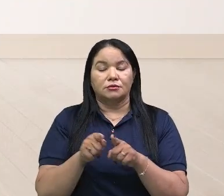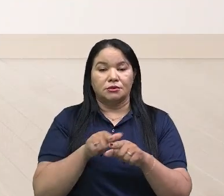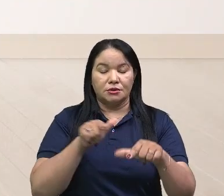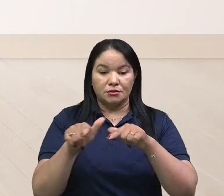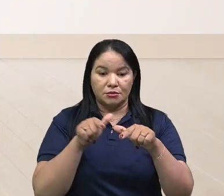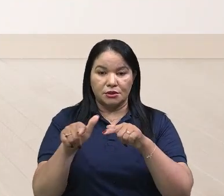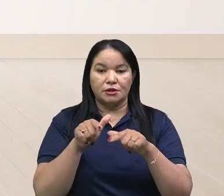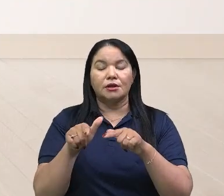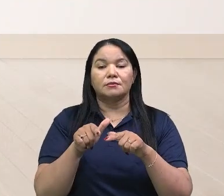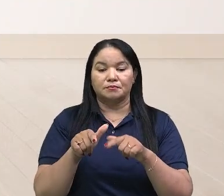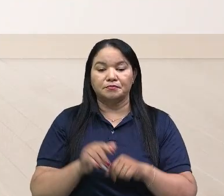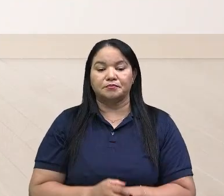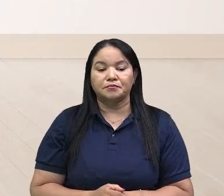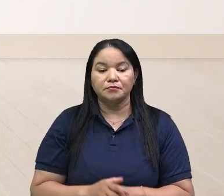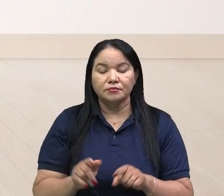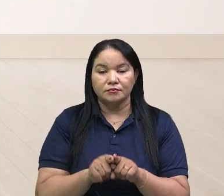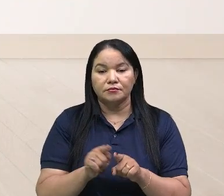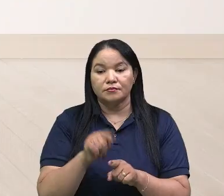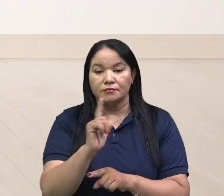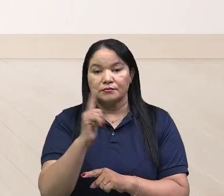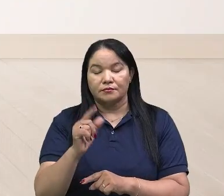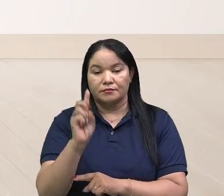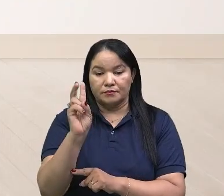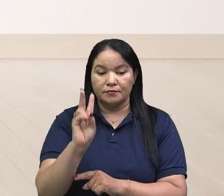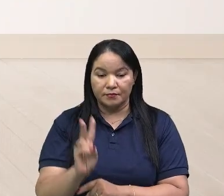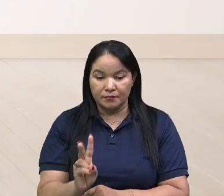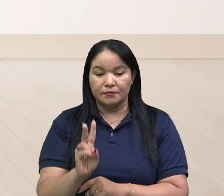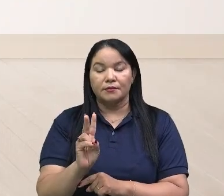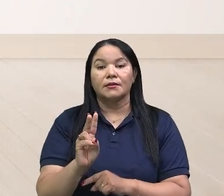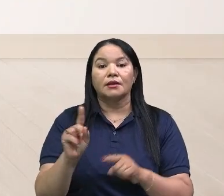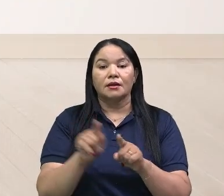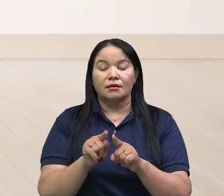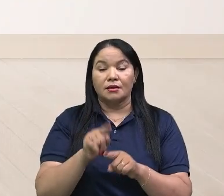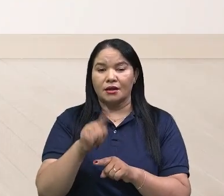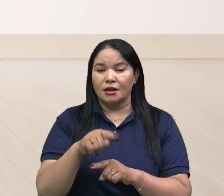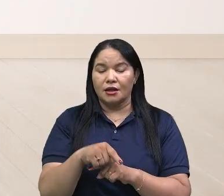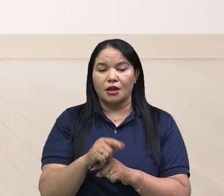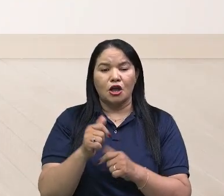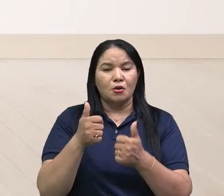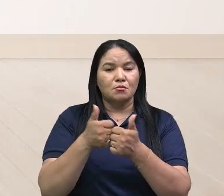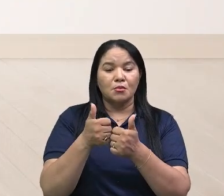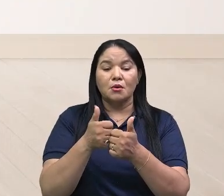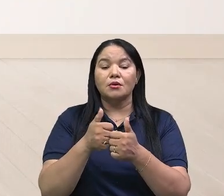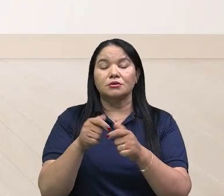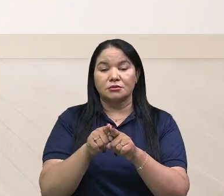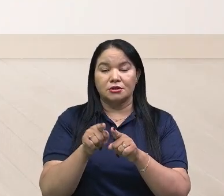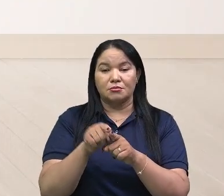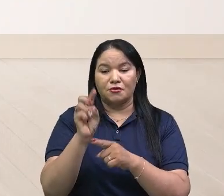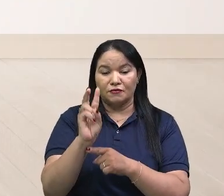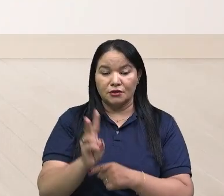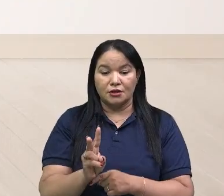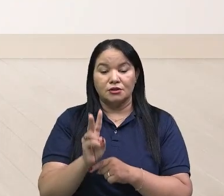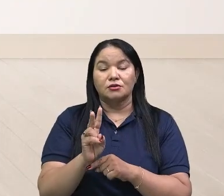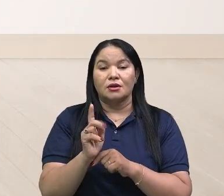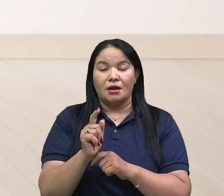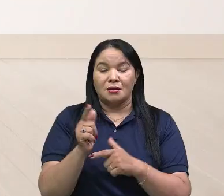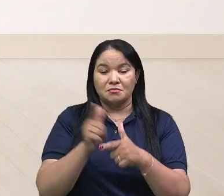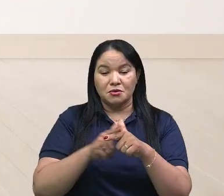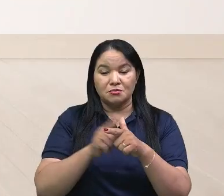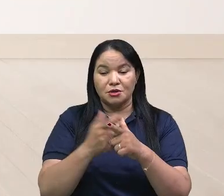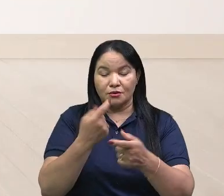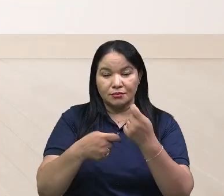aí. outro também que a gente pode verificar são os venezuelanos. A Venezuela, gente, a crise econômica e a escassez